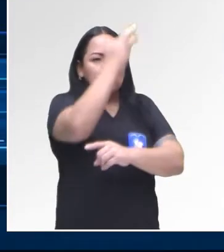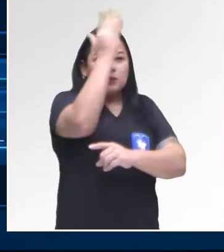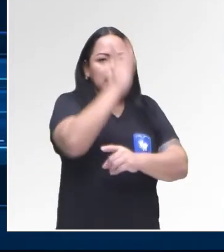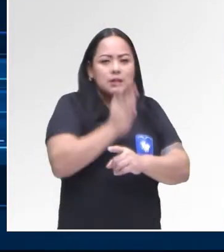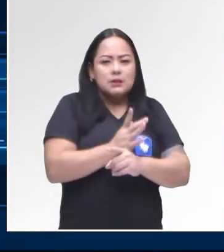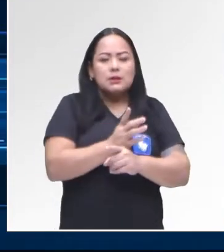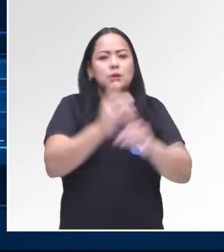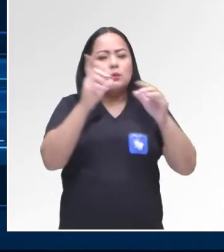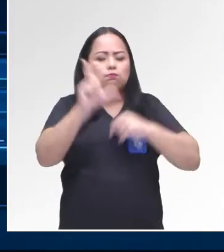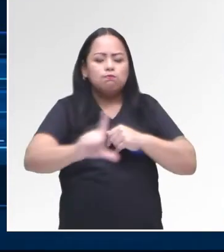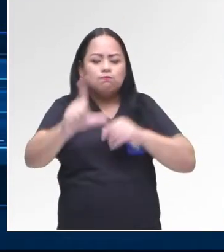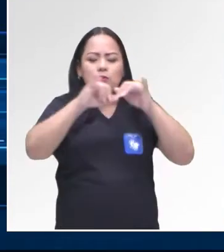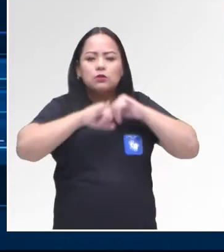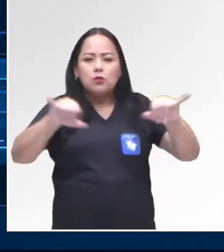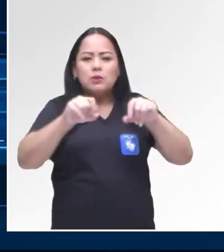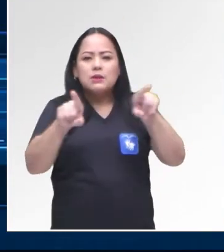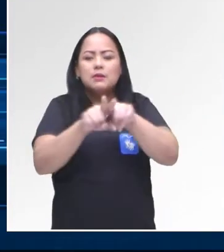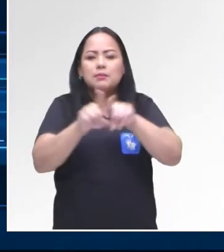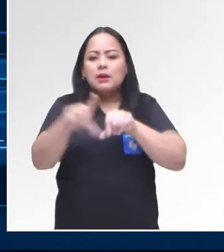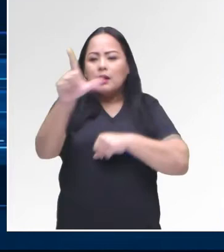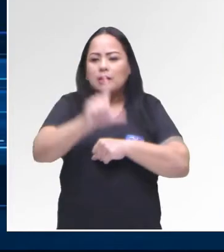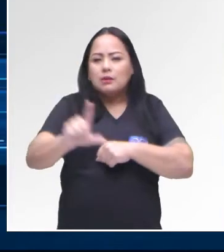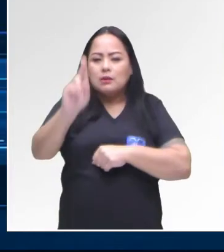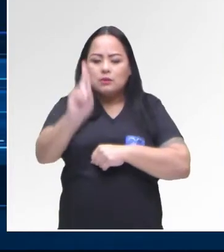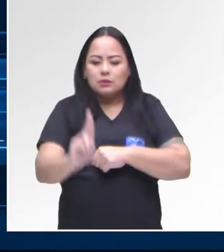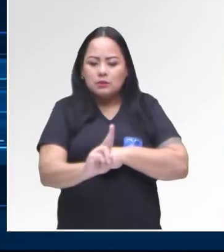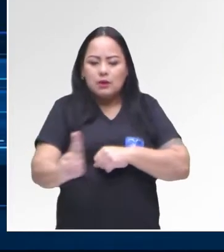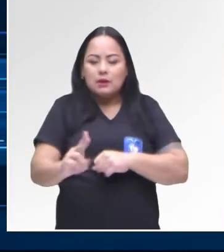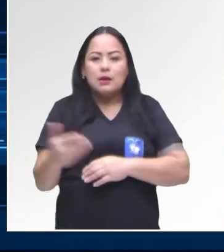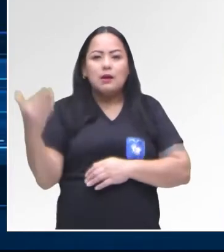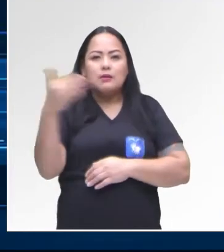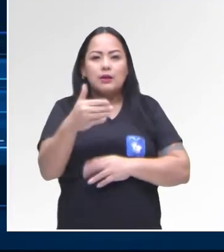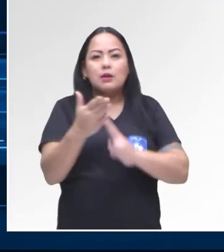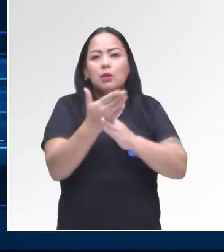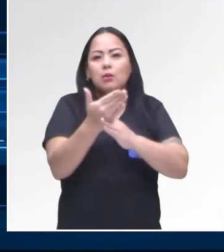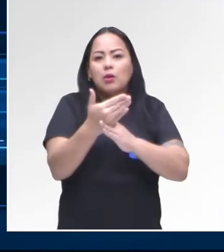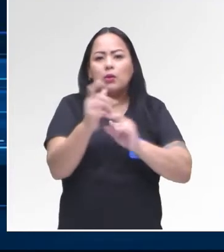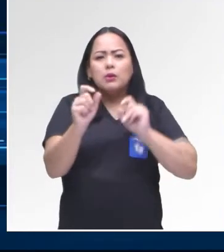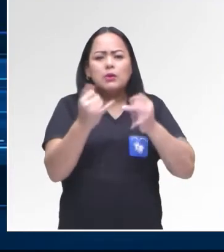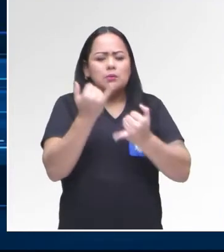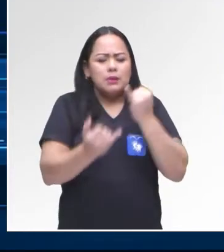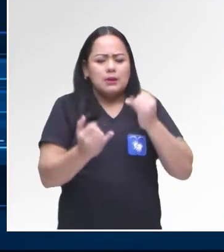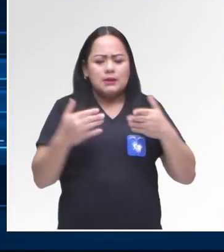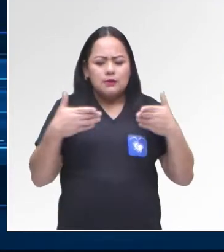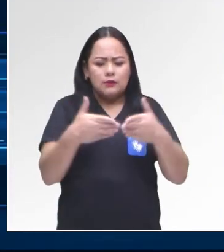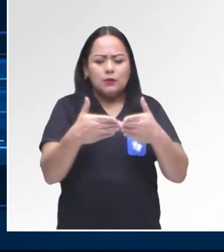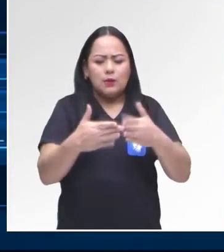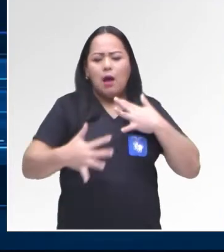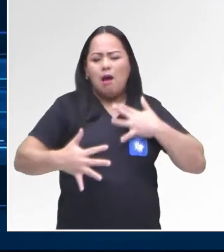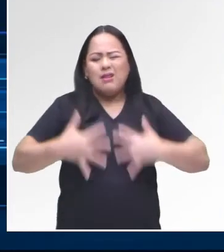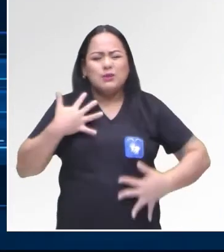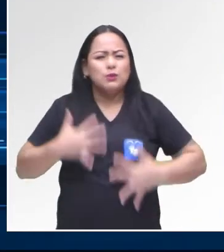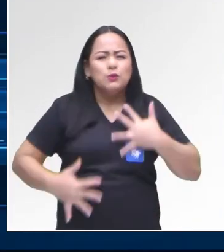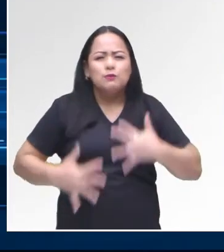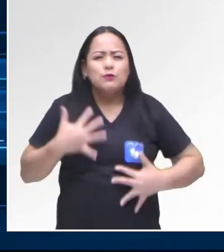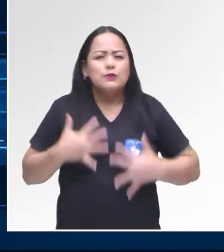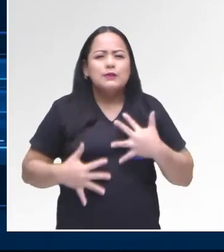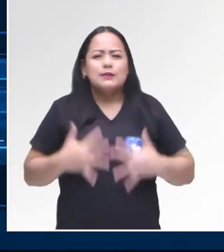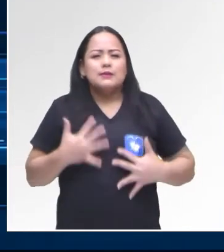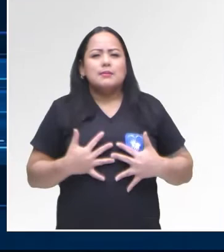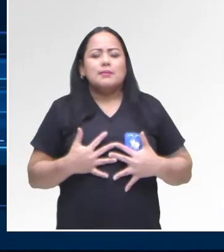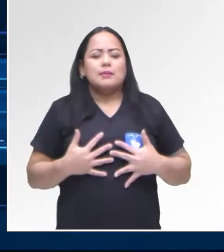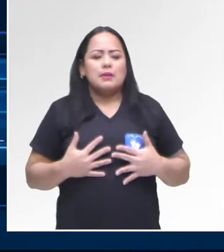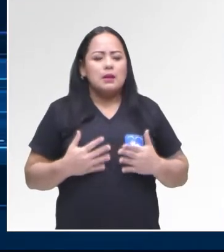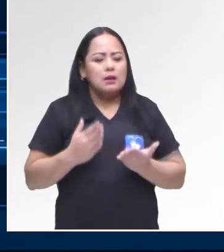de formação, literatura dos jesuítas, aí nós chegamos no barroco. O barroco é o conflito. É o conflito. A hora quer